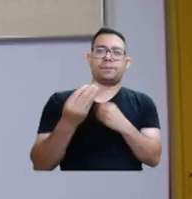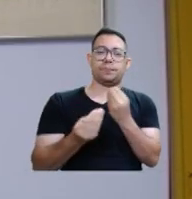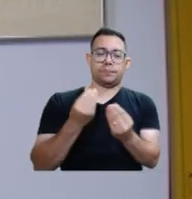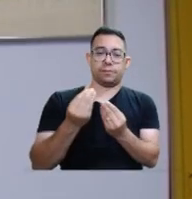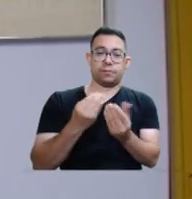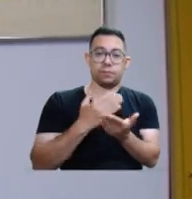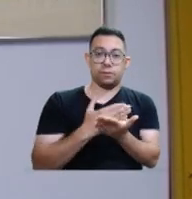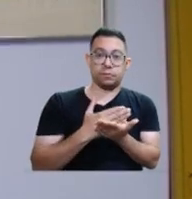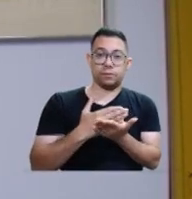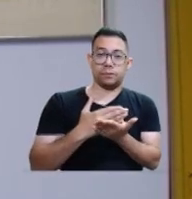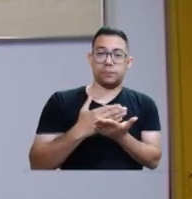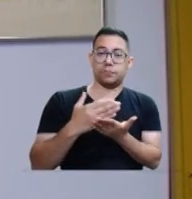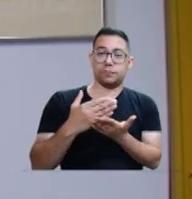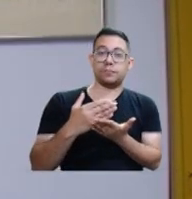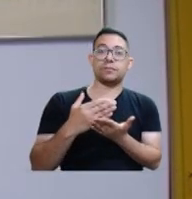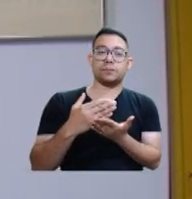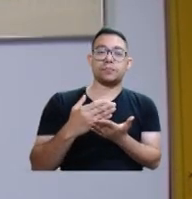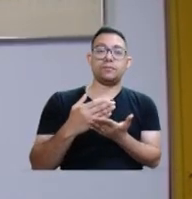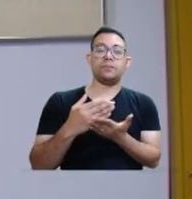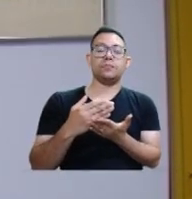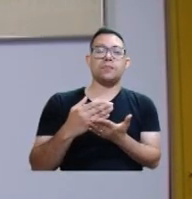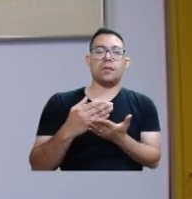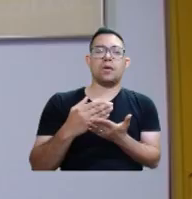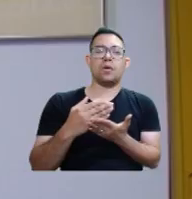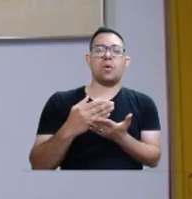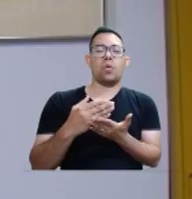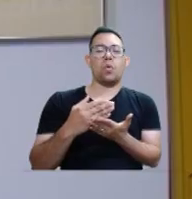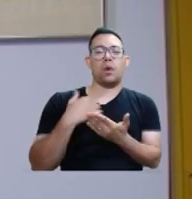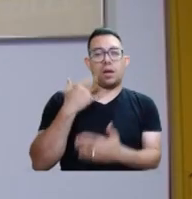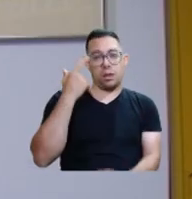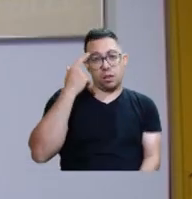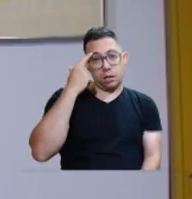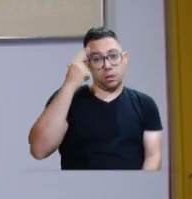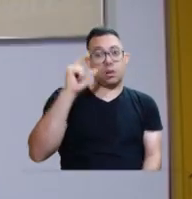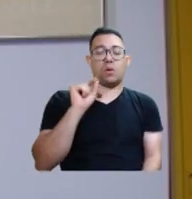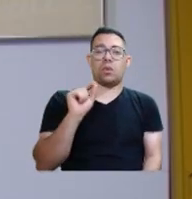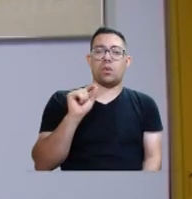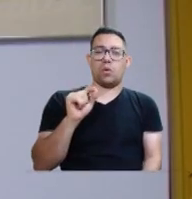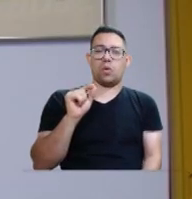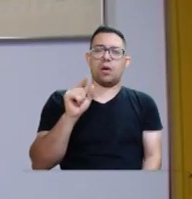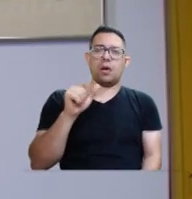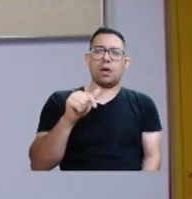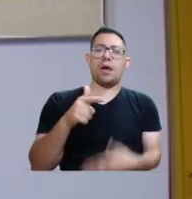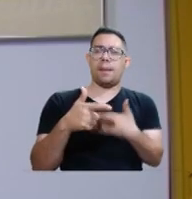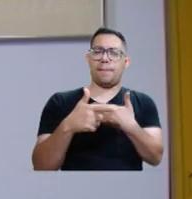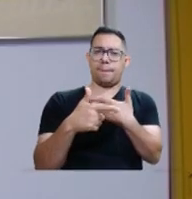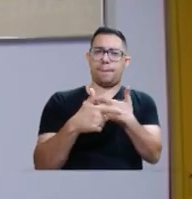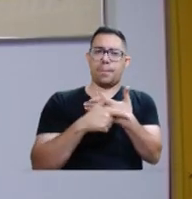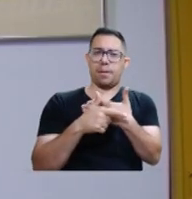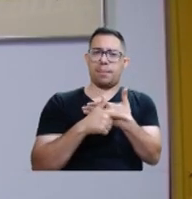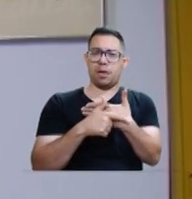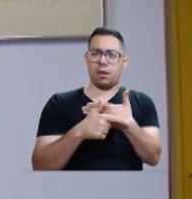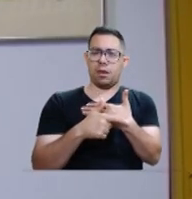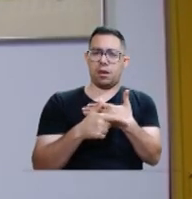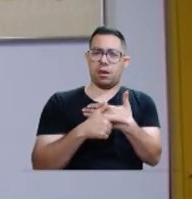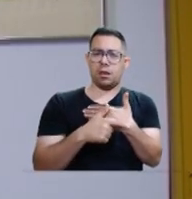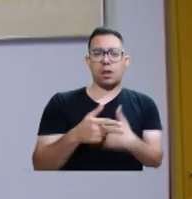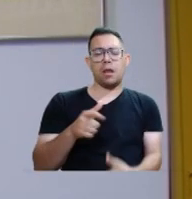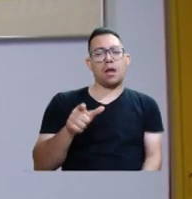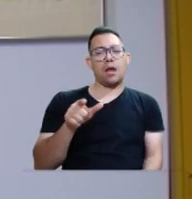a minha participação iniciou com uma ideia que eu tenho assim,